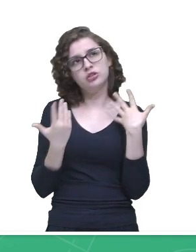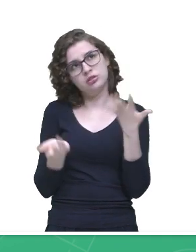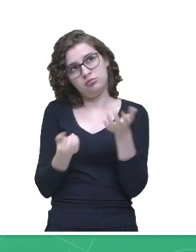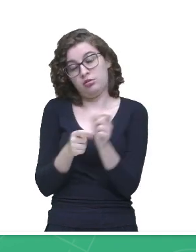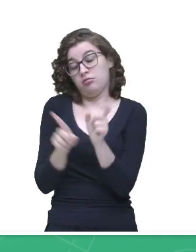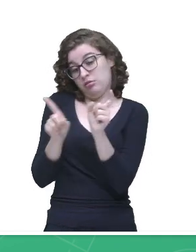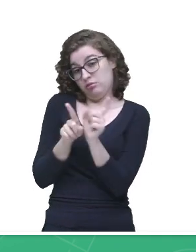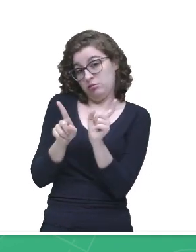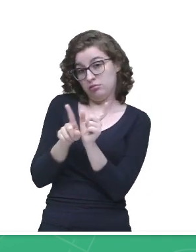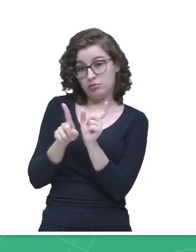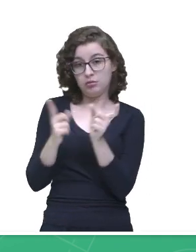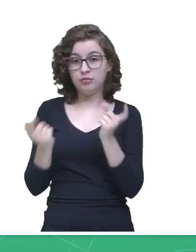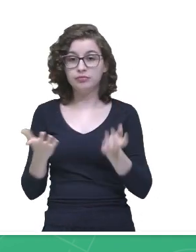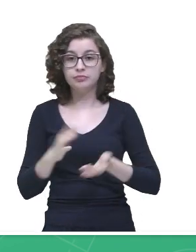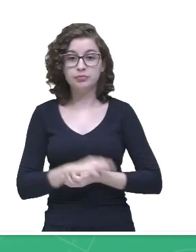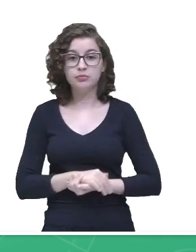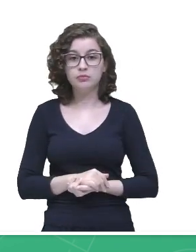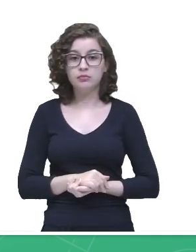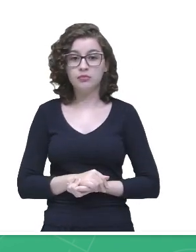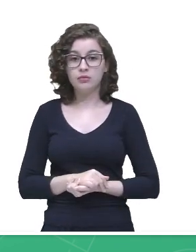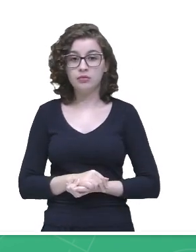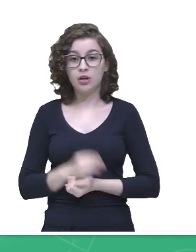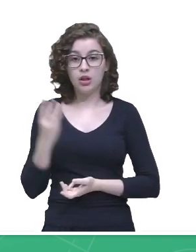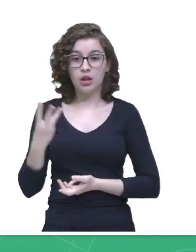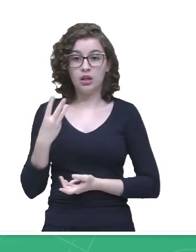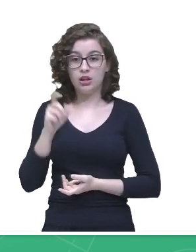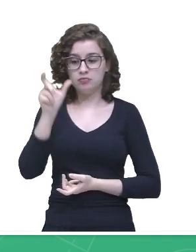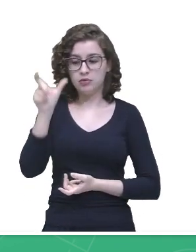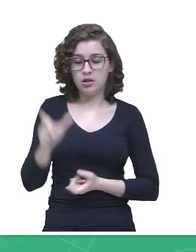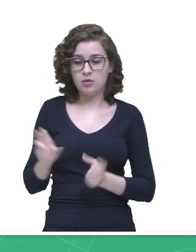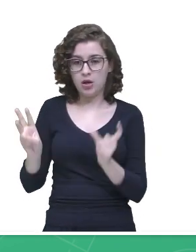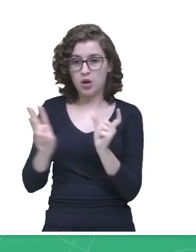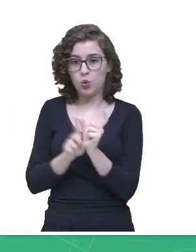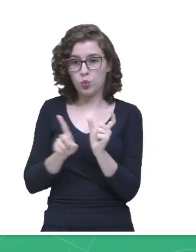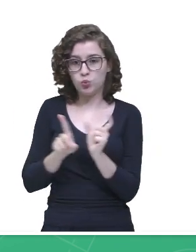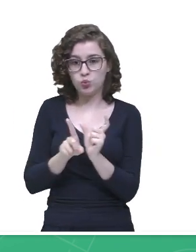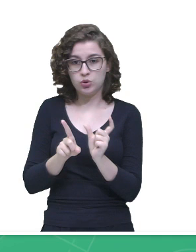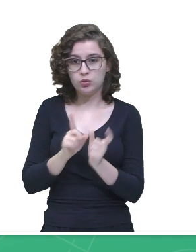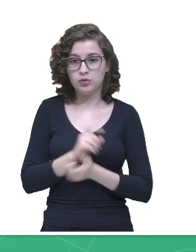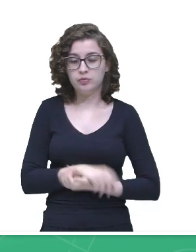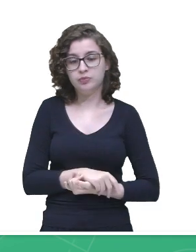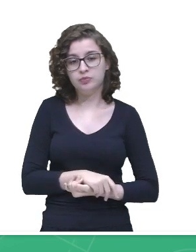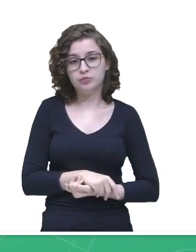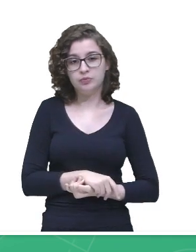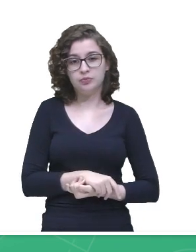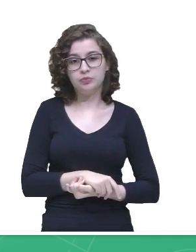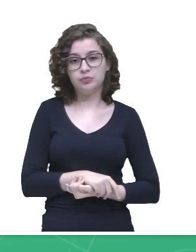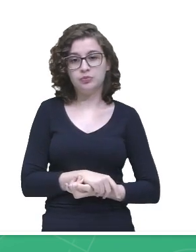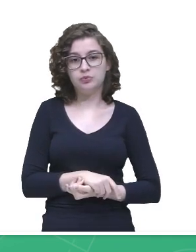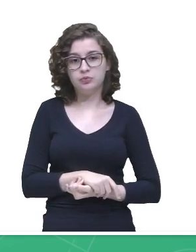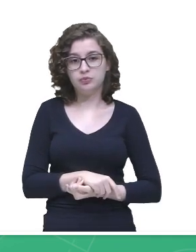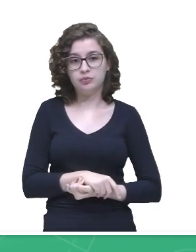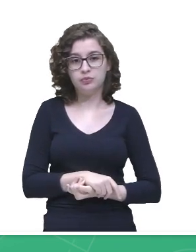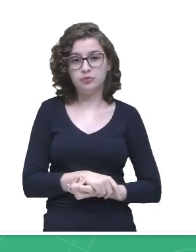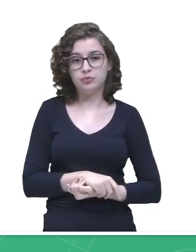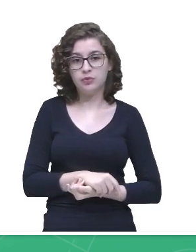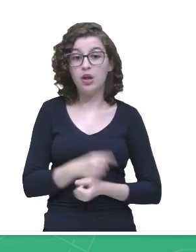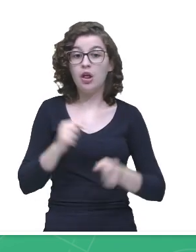também, então eu estou falando aqui da terceira pessoa de singular, não é não? Estou falando do calor lá da Espanha. Então o verbo a